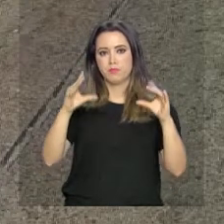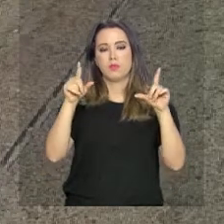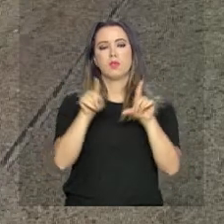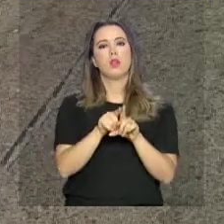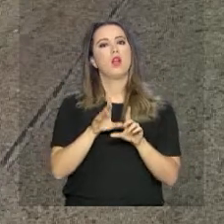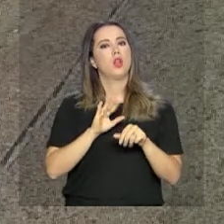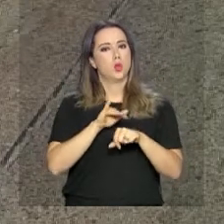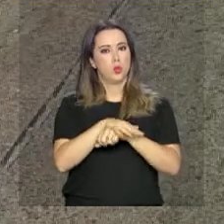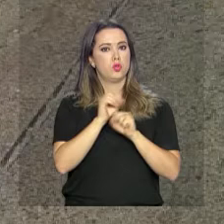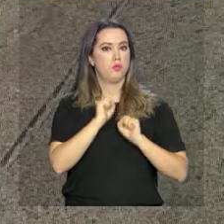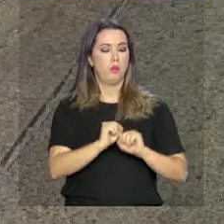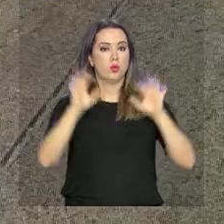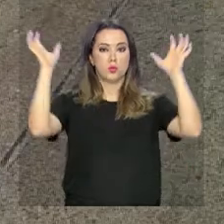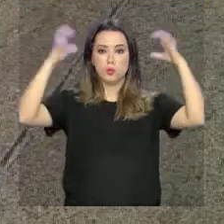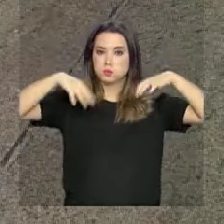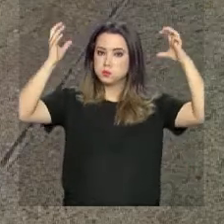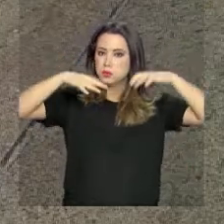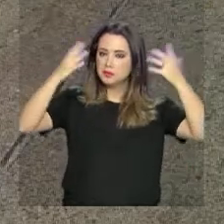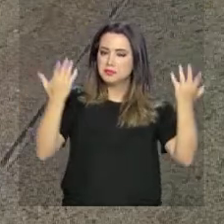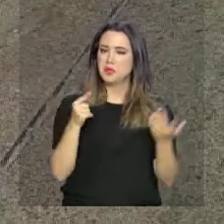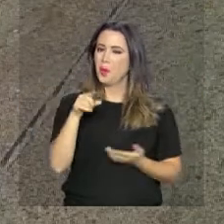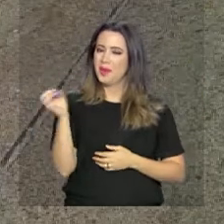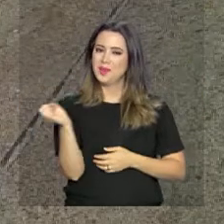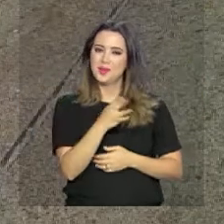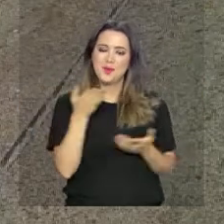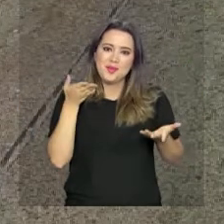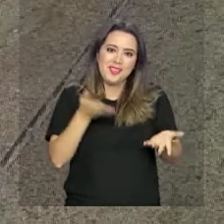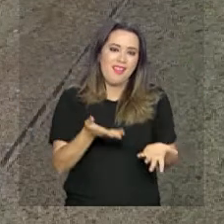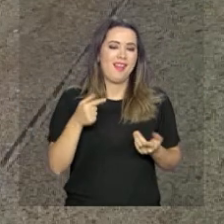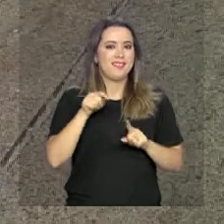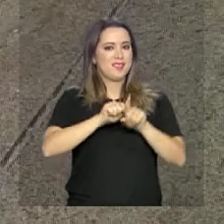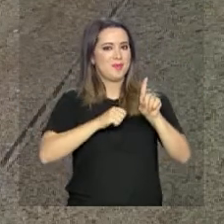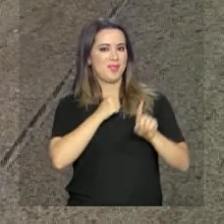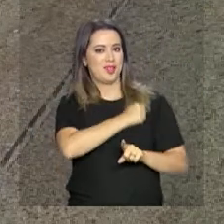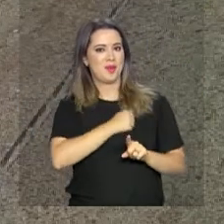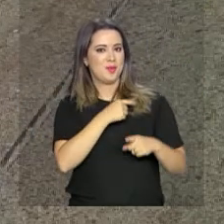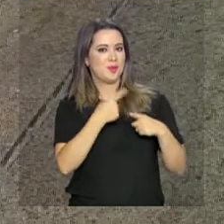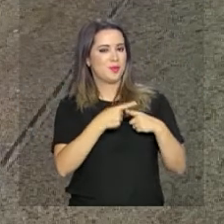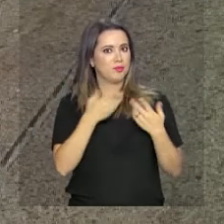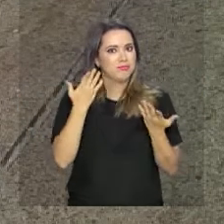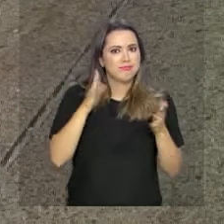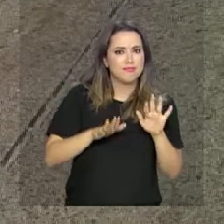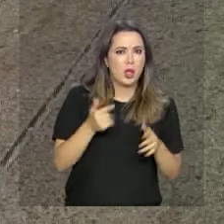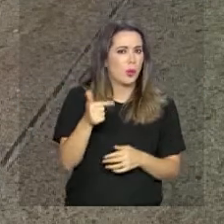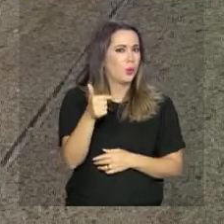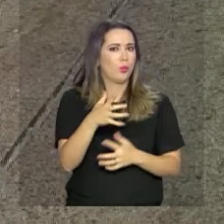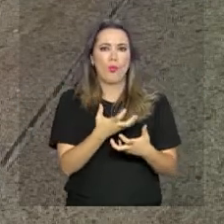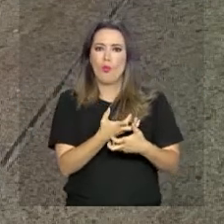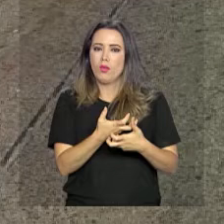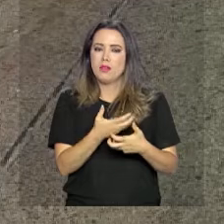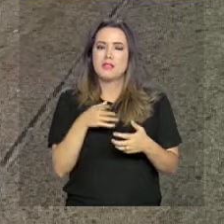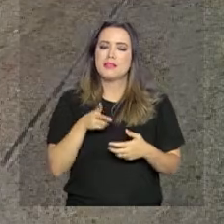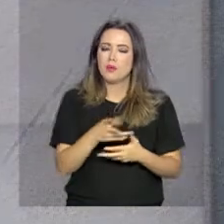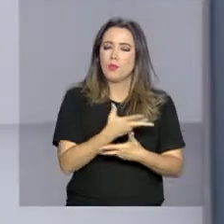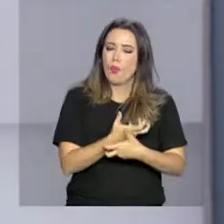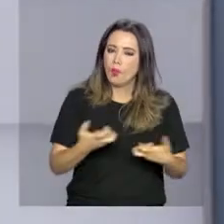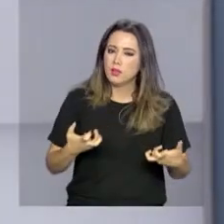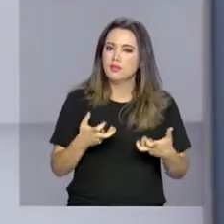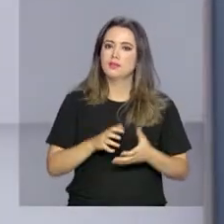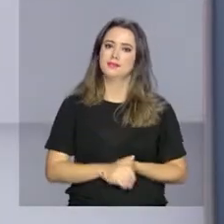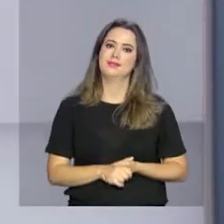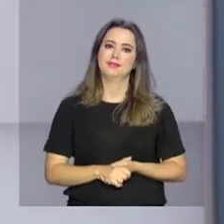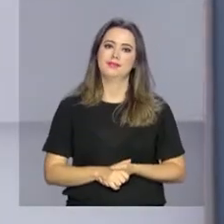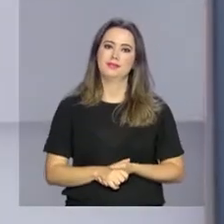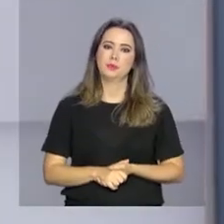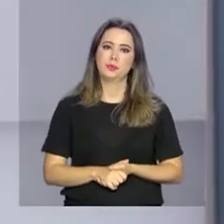possibilidade de pancadas de chuva, um fato atípico nesse mês de agosto por aqui, que é normalmente marcado pela seca. A